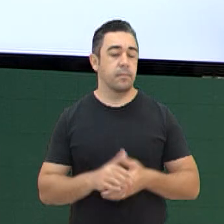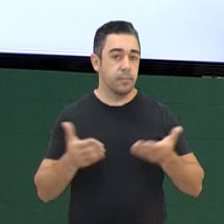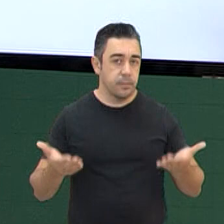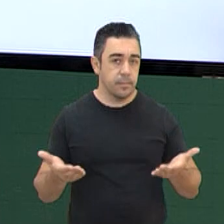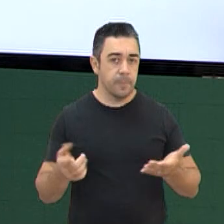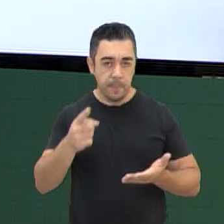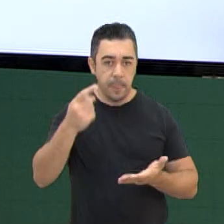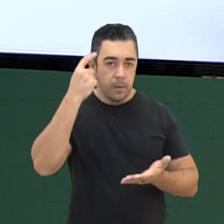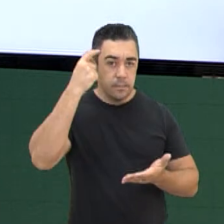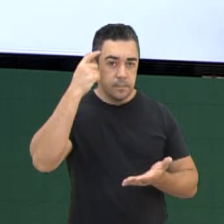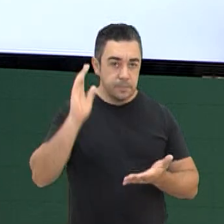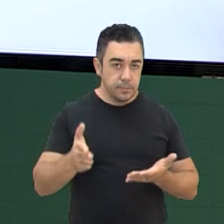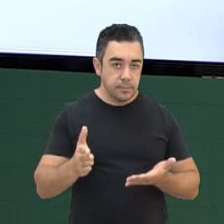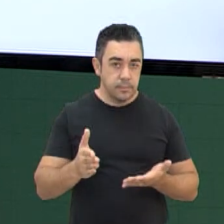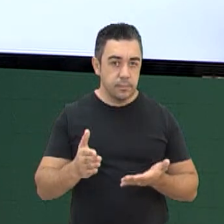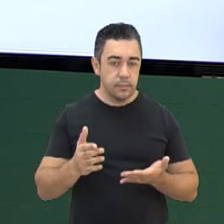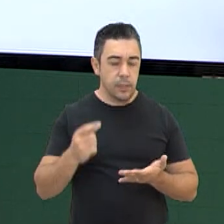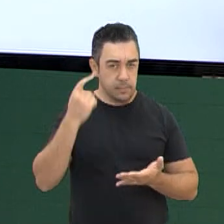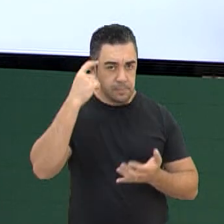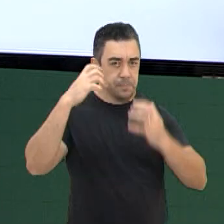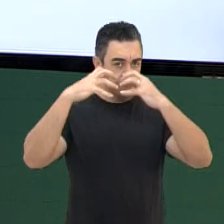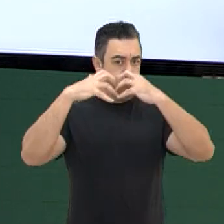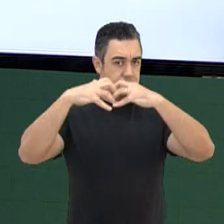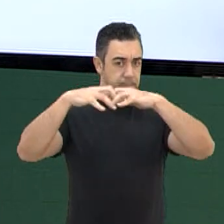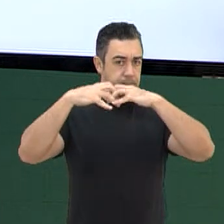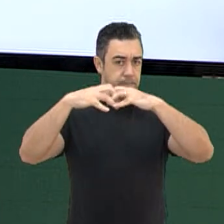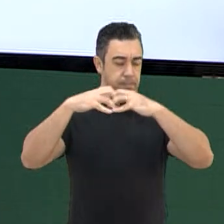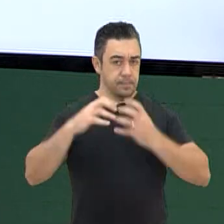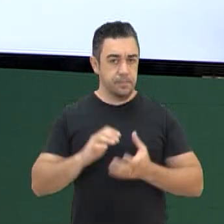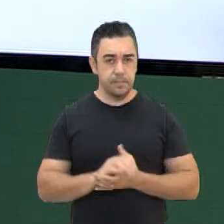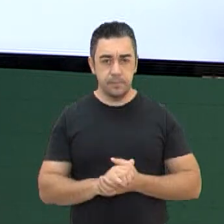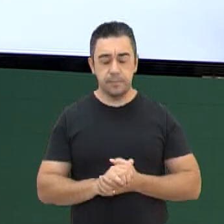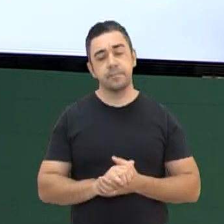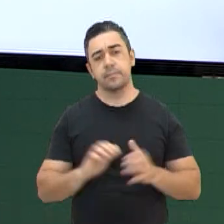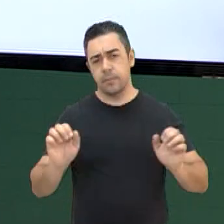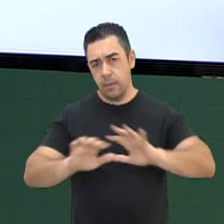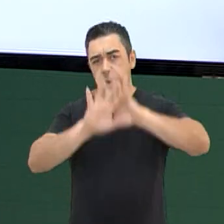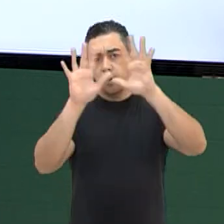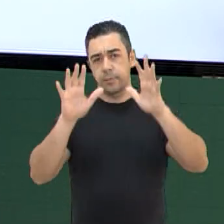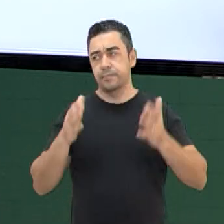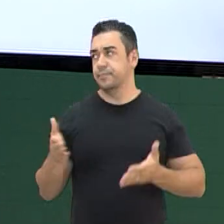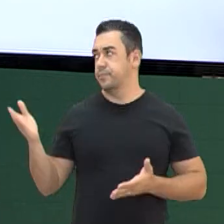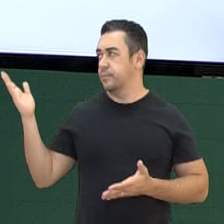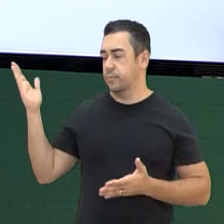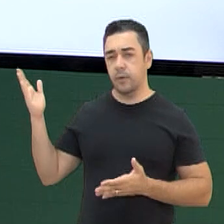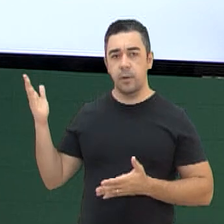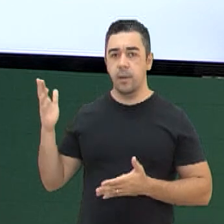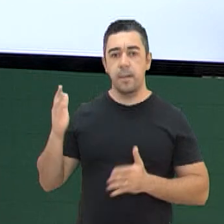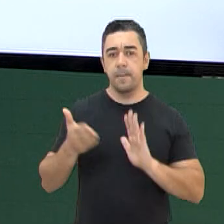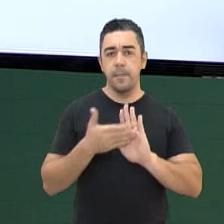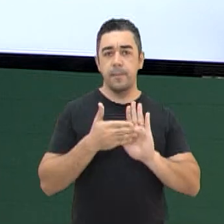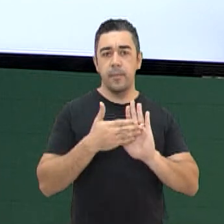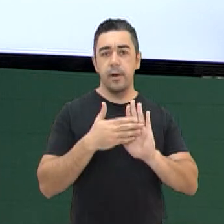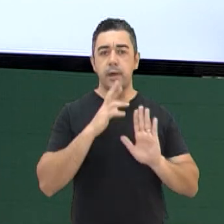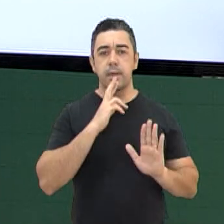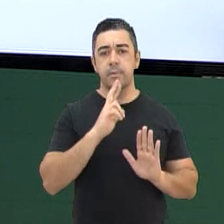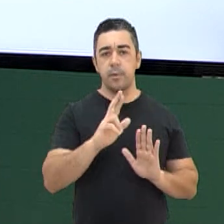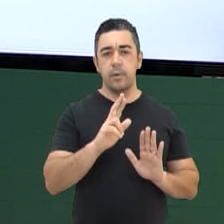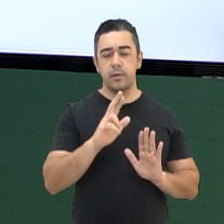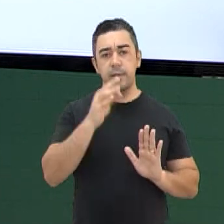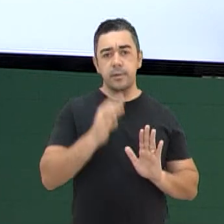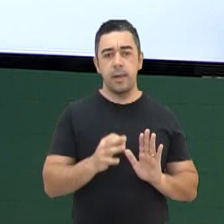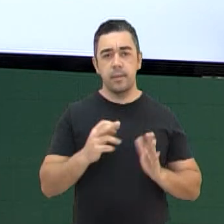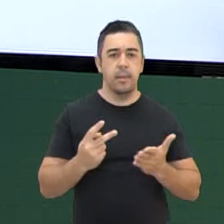E aí, pensaram? Refletiram? É claro que aqui nós não temos a proposta, não é que